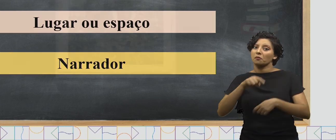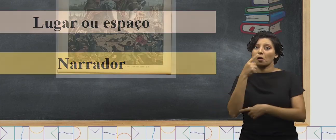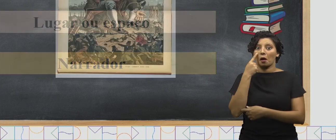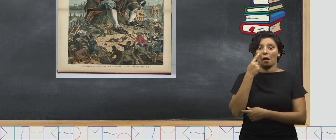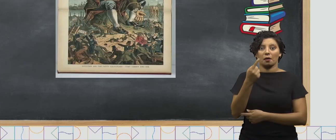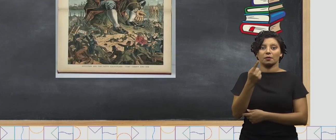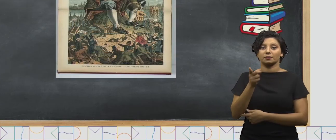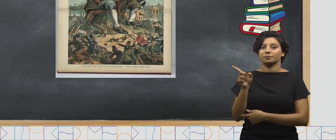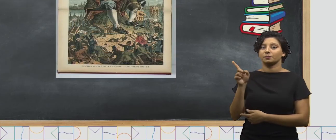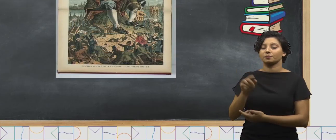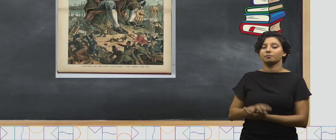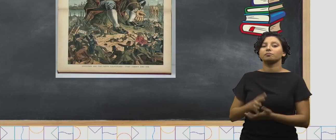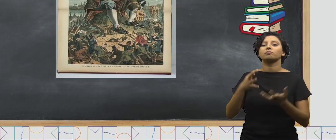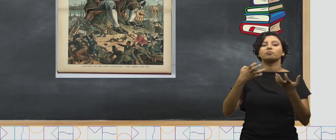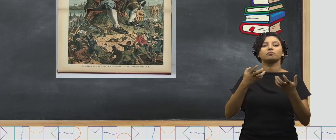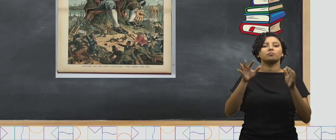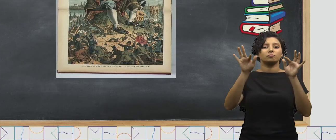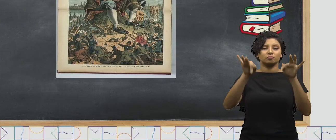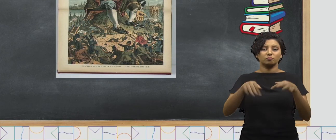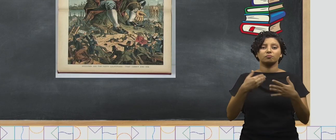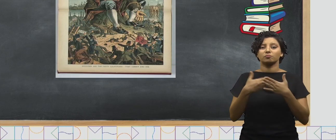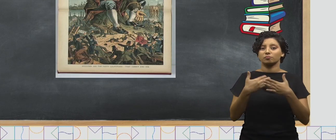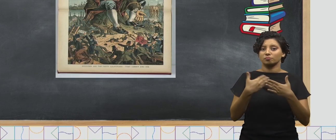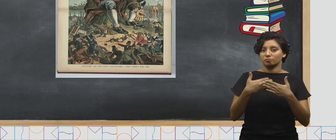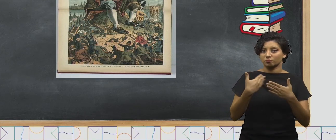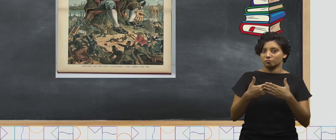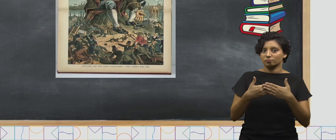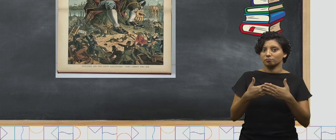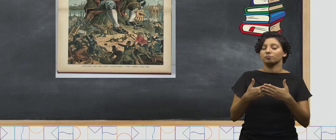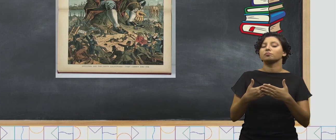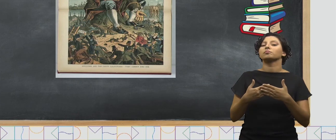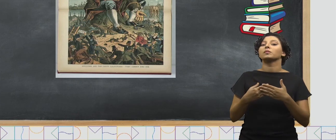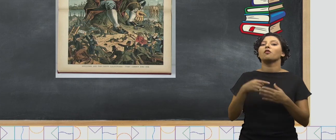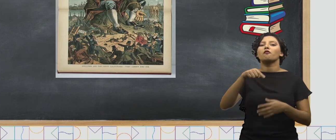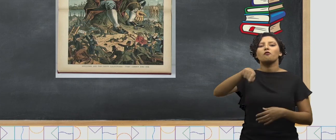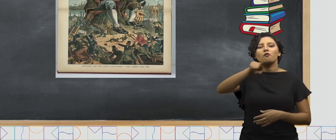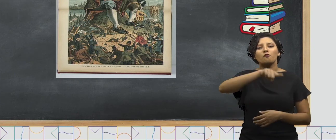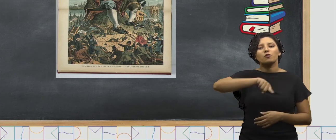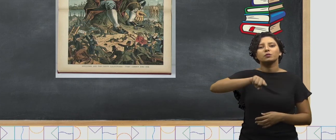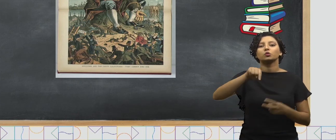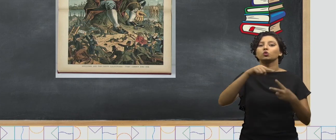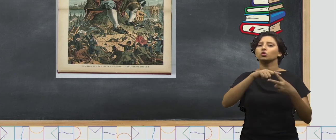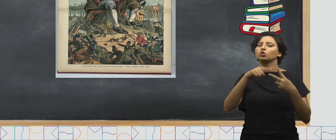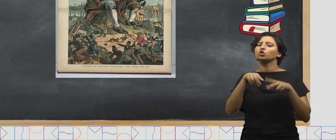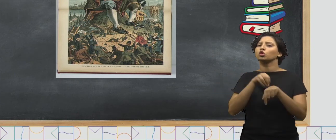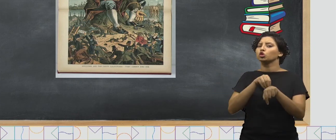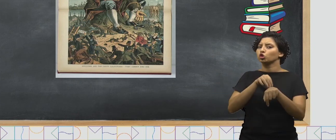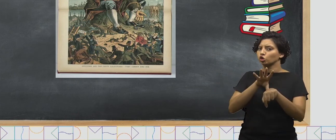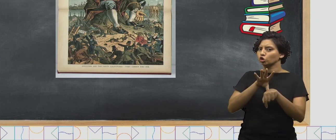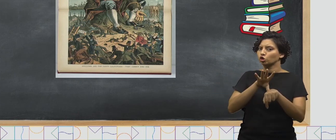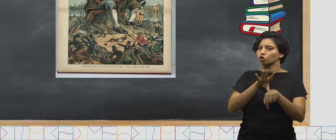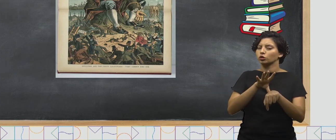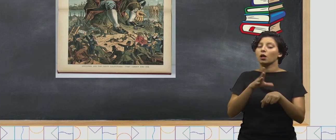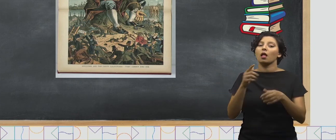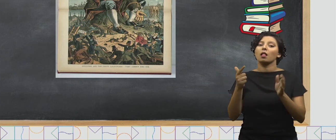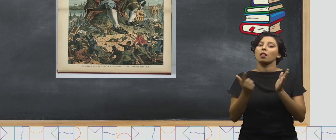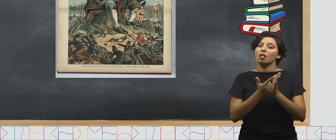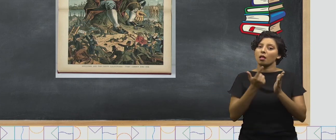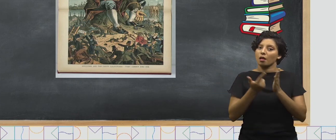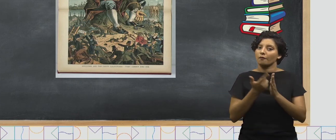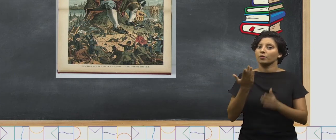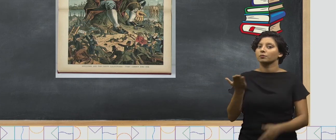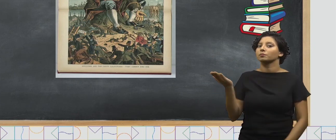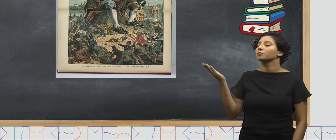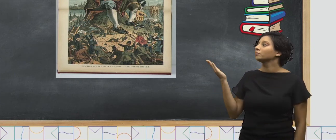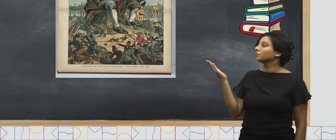a eles. Quero finalizar esta aula deixando a você duas dicas de leitura. O livro de